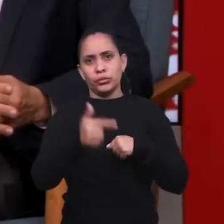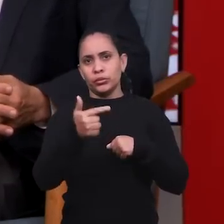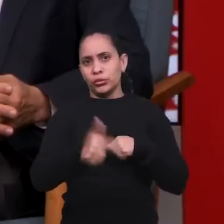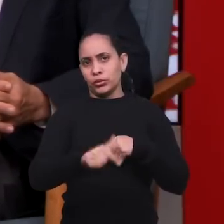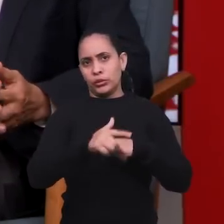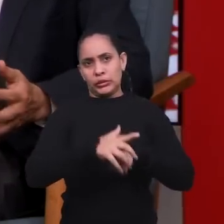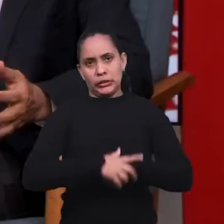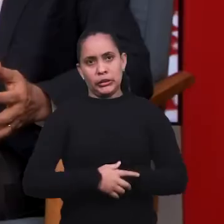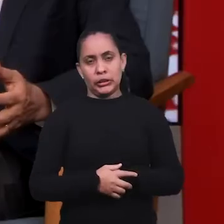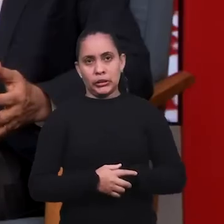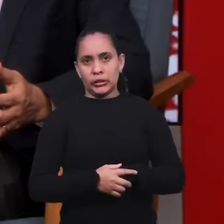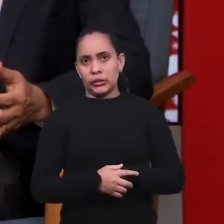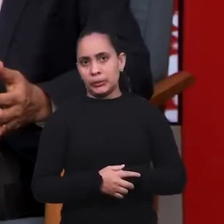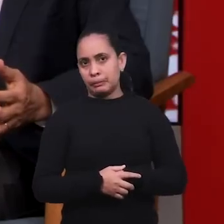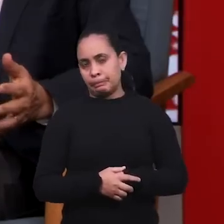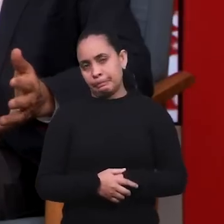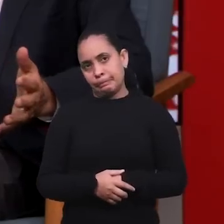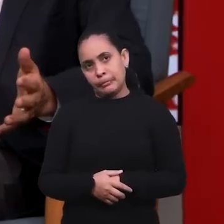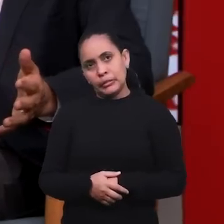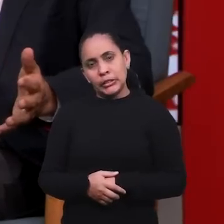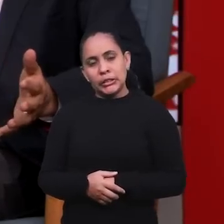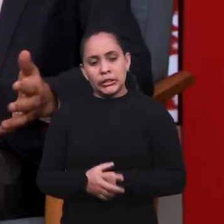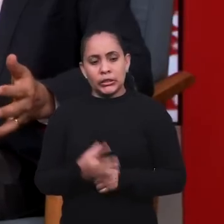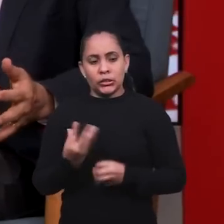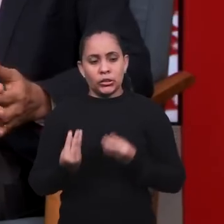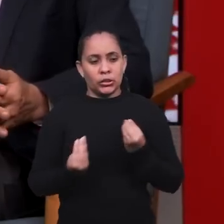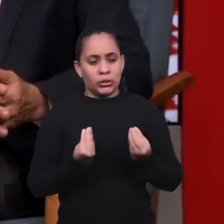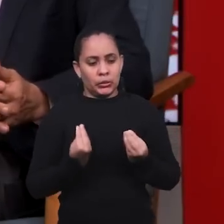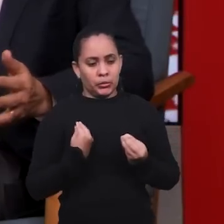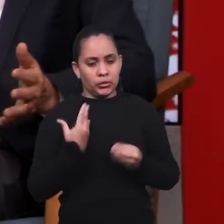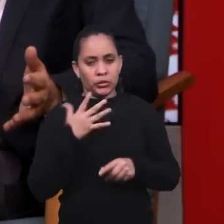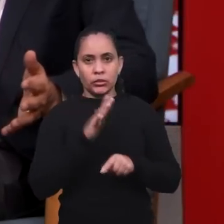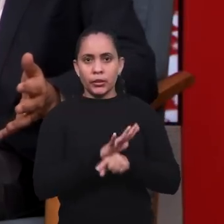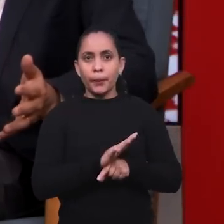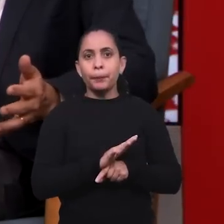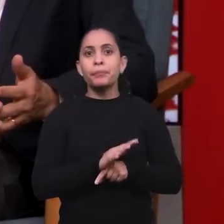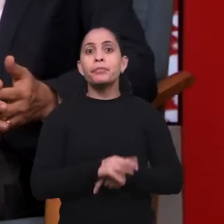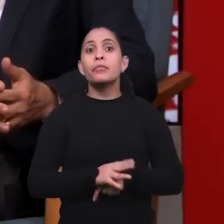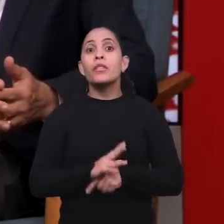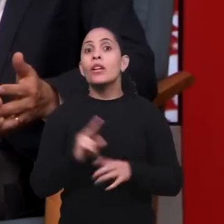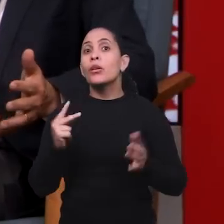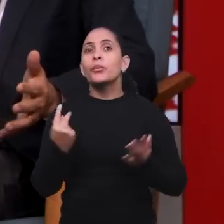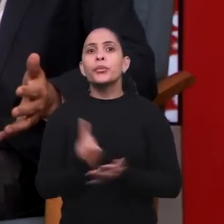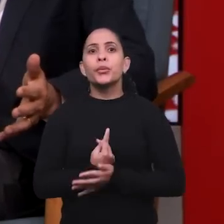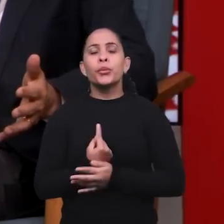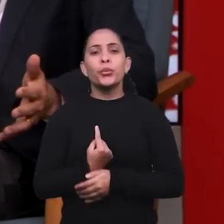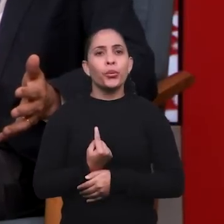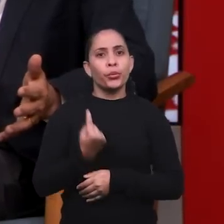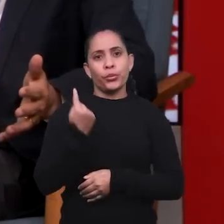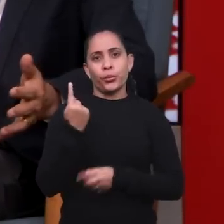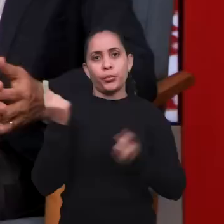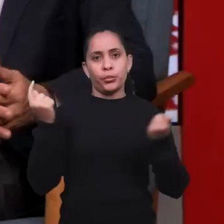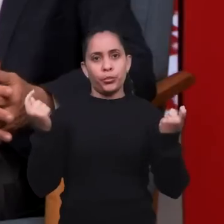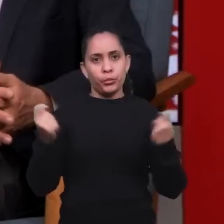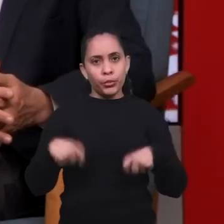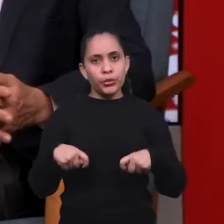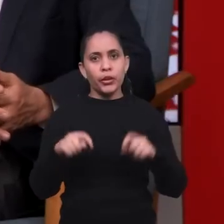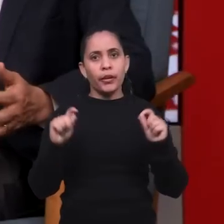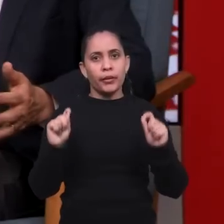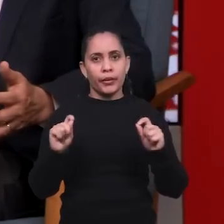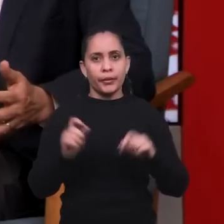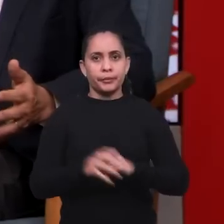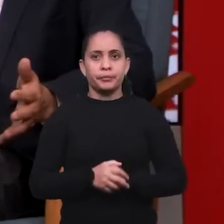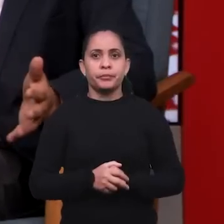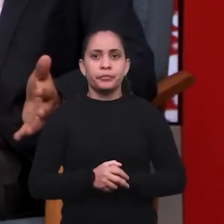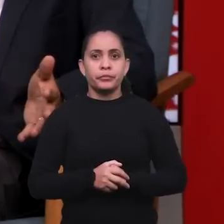não tinha como debelar a doença, a única forma de se controlar a doença